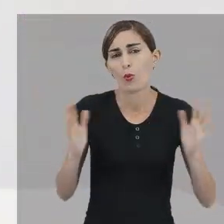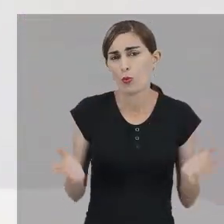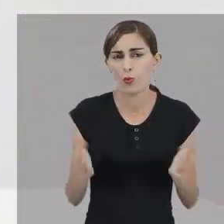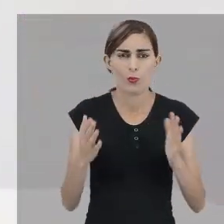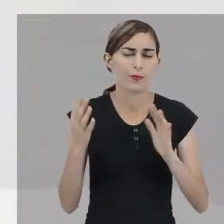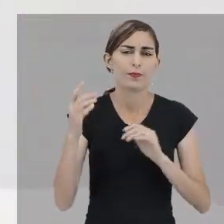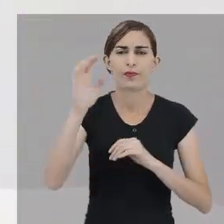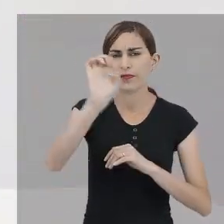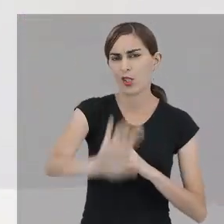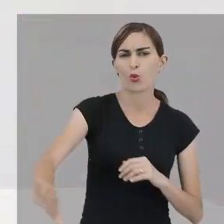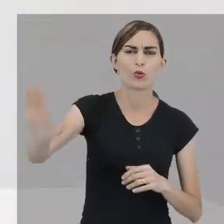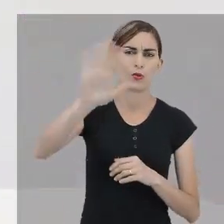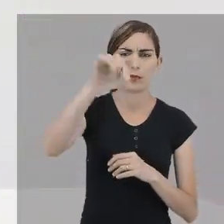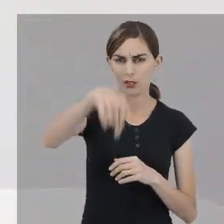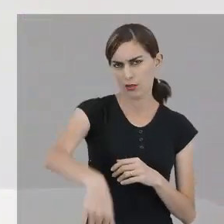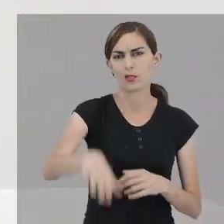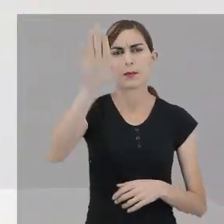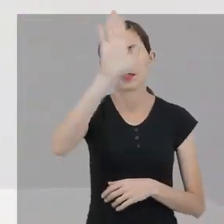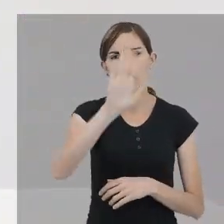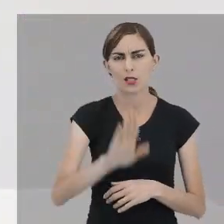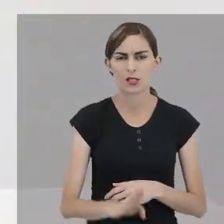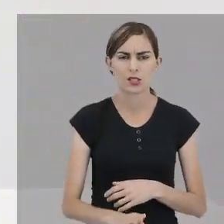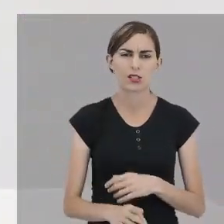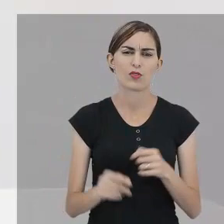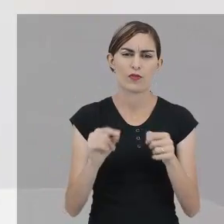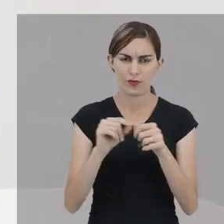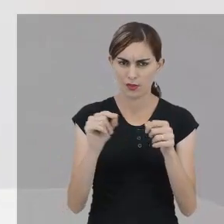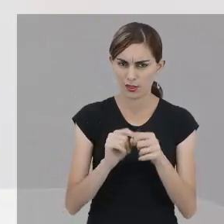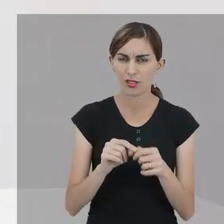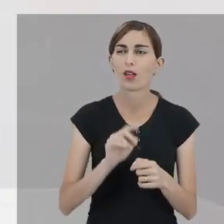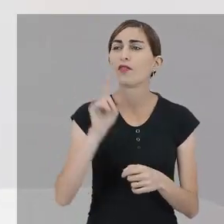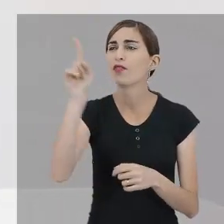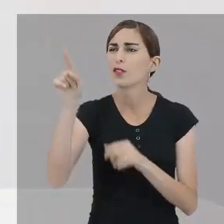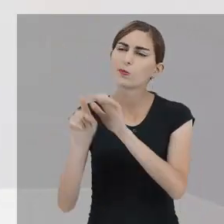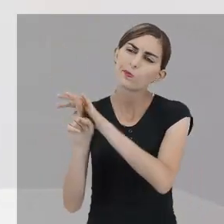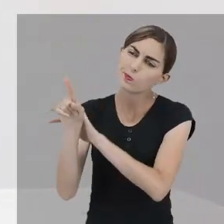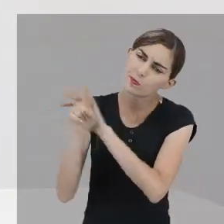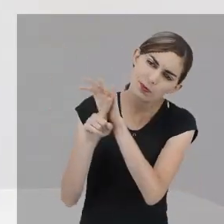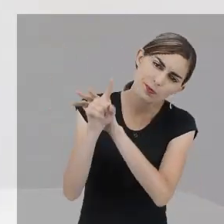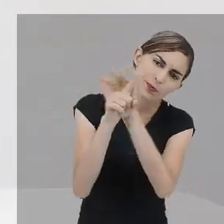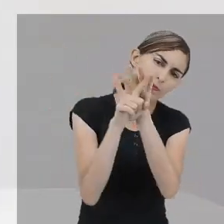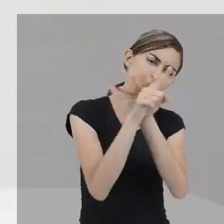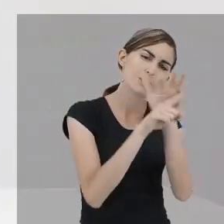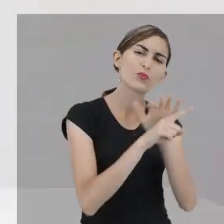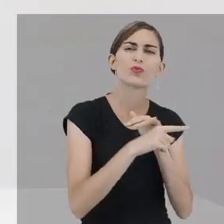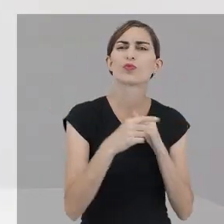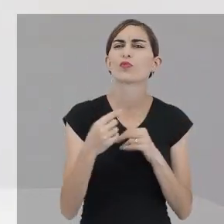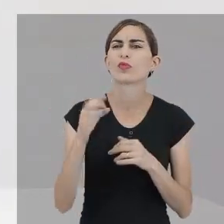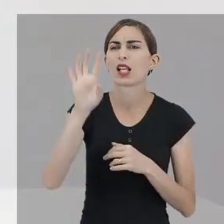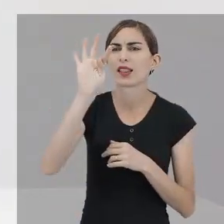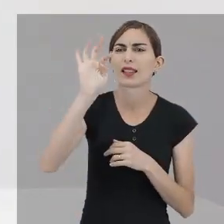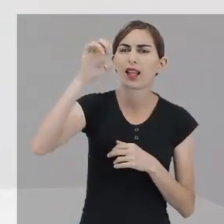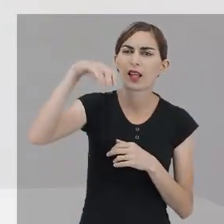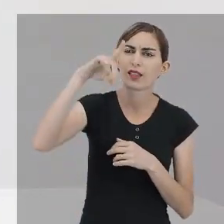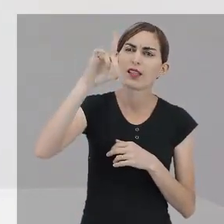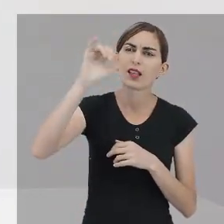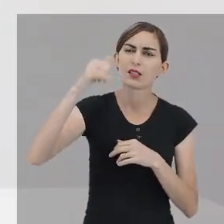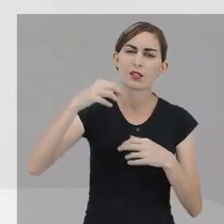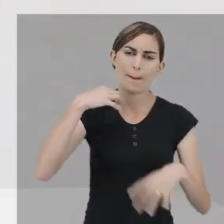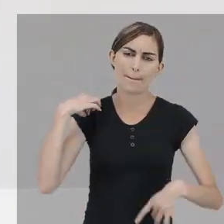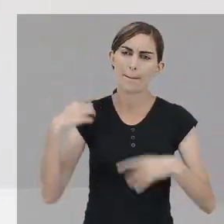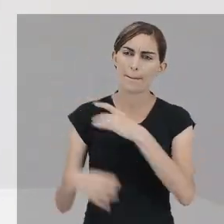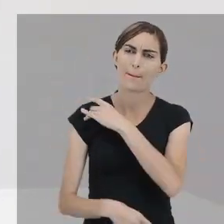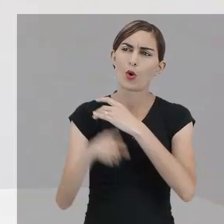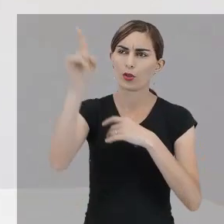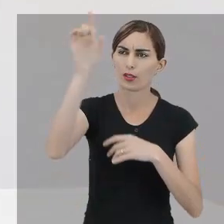fosse uma empresa da Europa, mas uma empresa aqui do Brasil mesmo, que fosse lá, fizesse uma pesquisa da tendência da